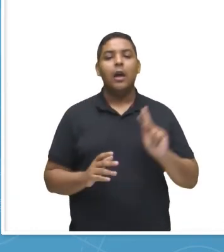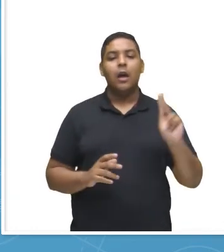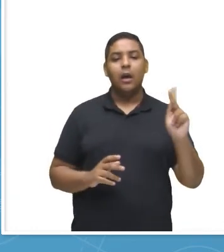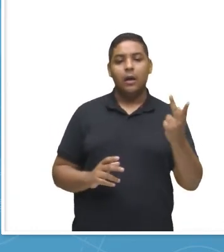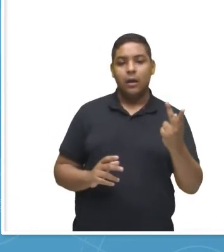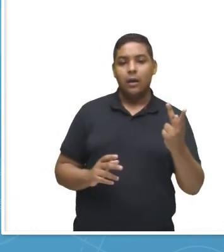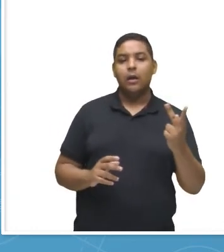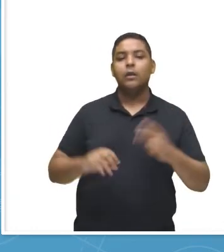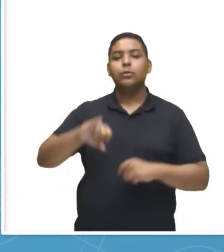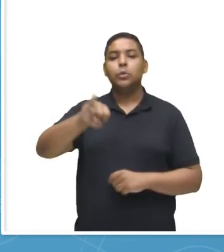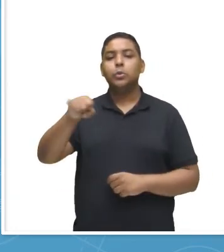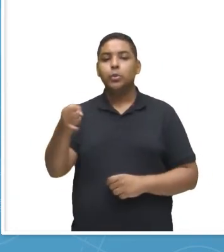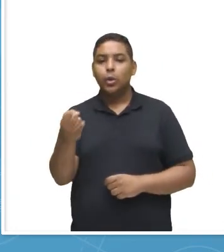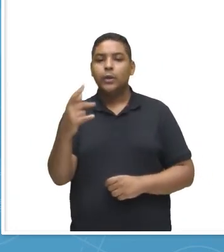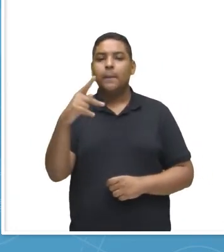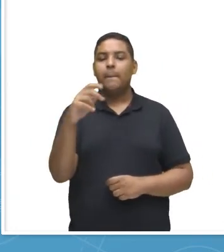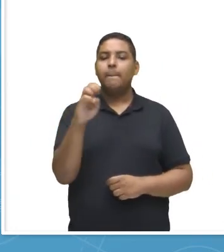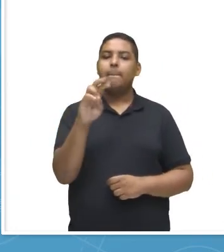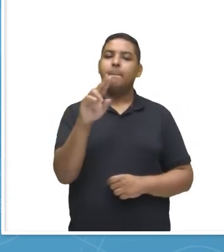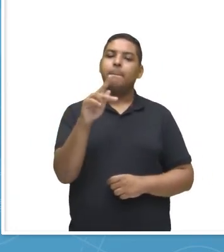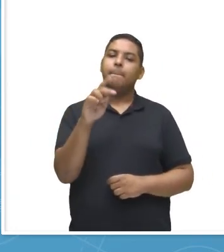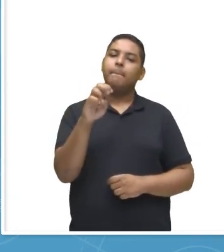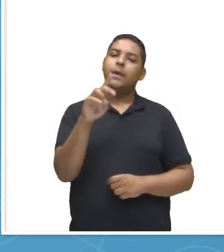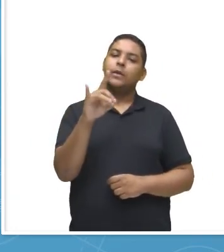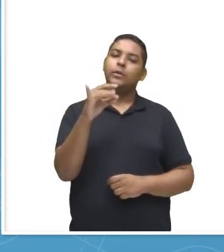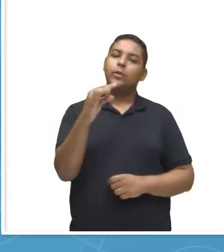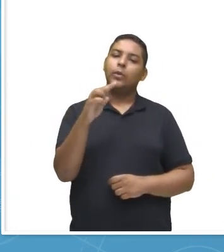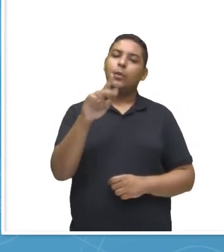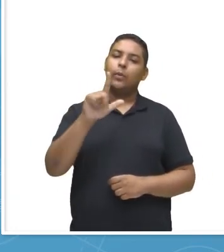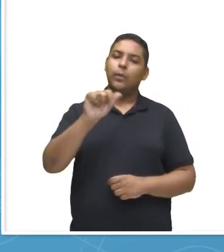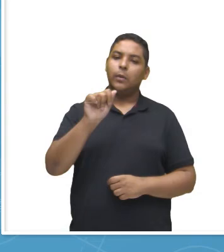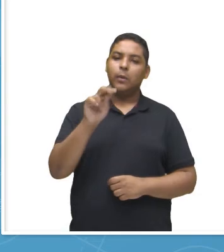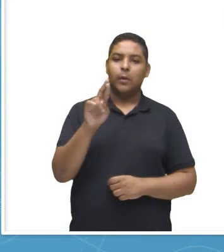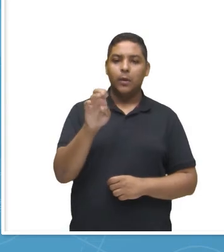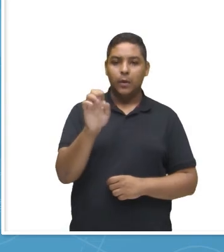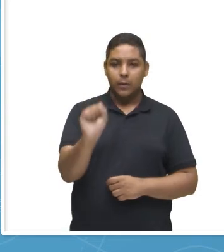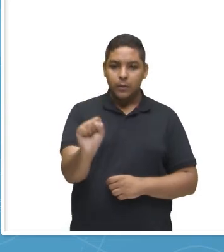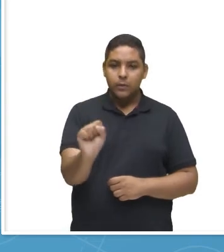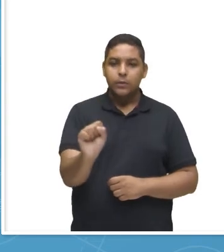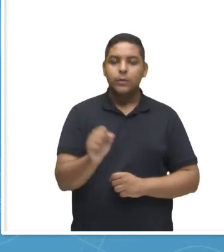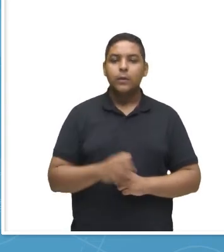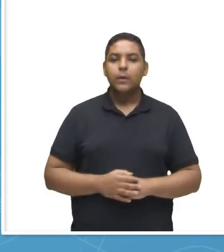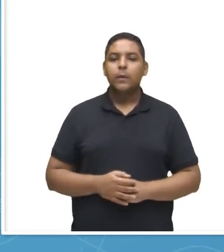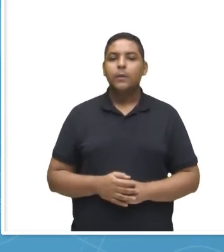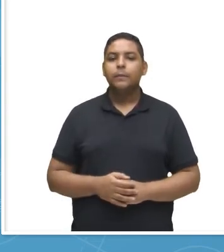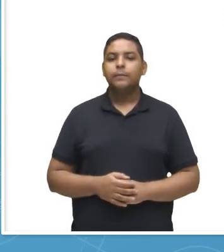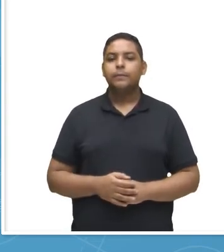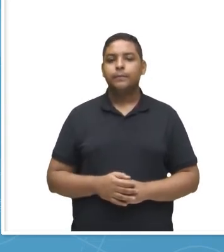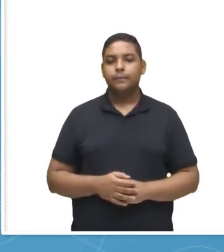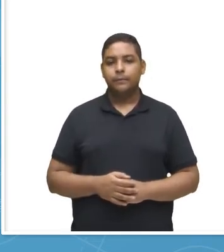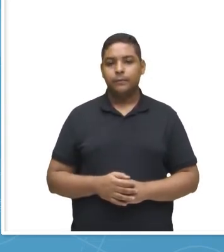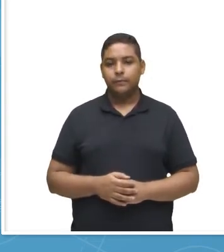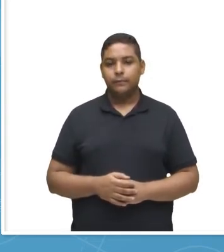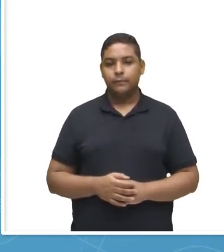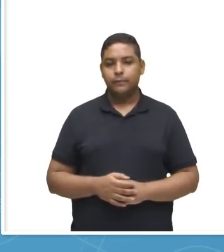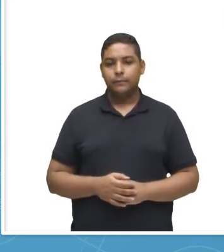são perpendiculares? Olha só. Reta H, reta